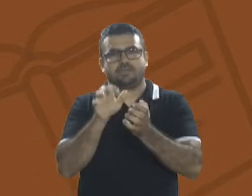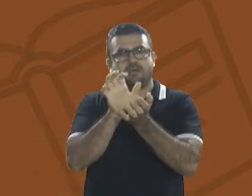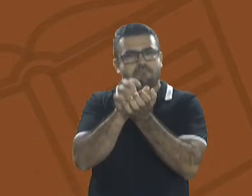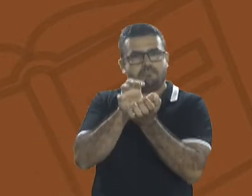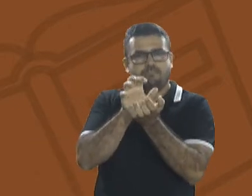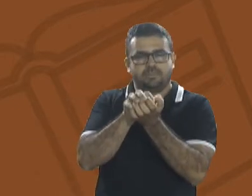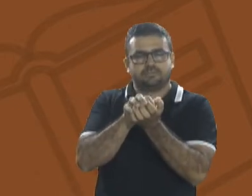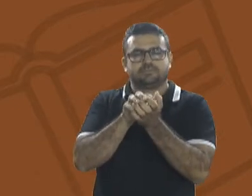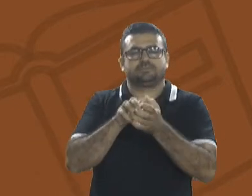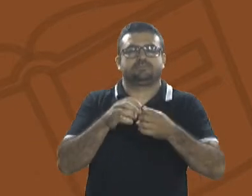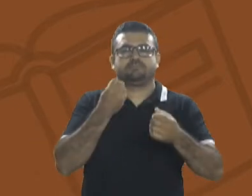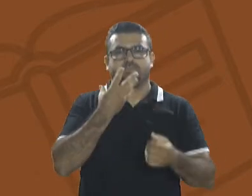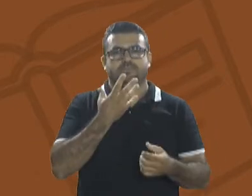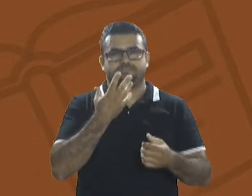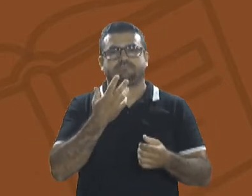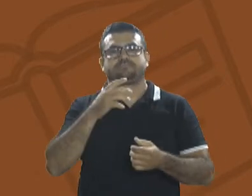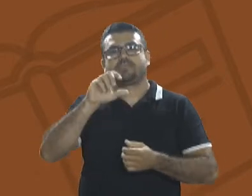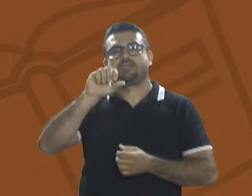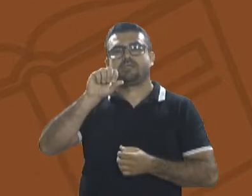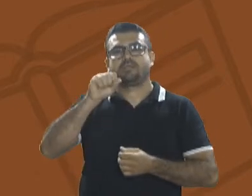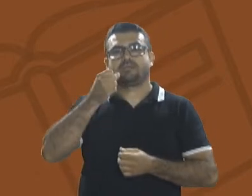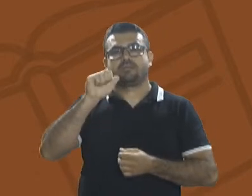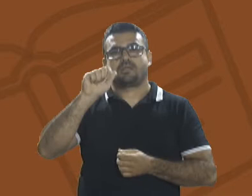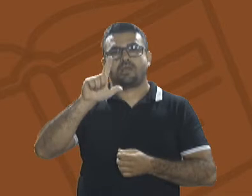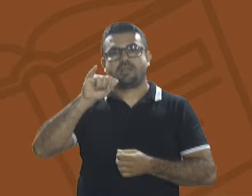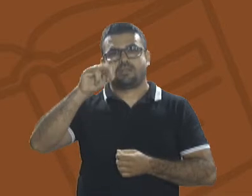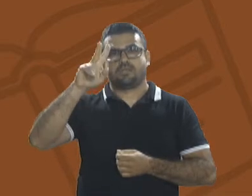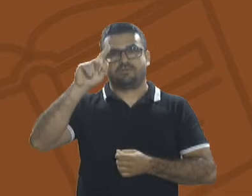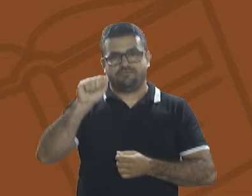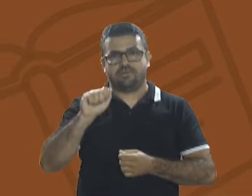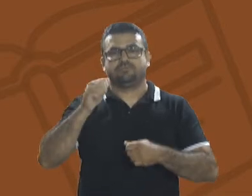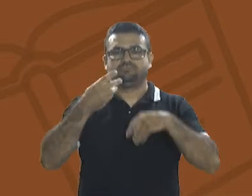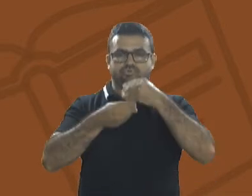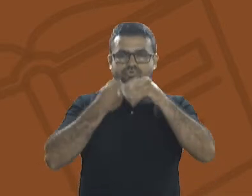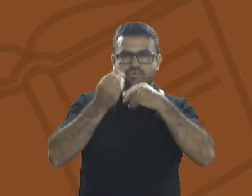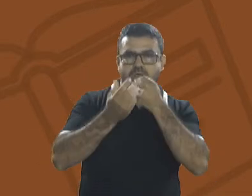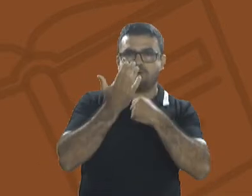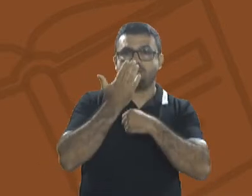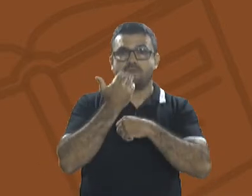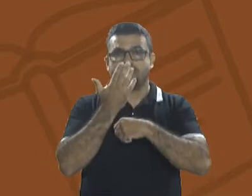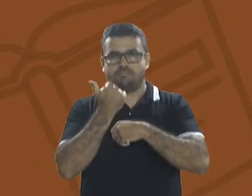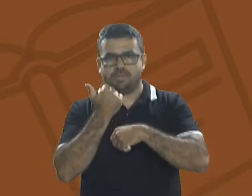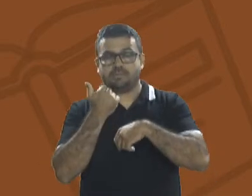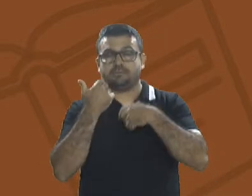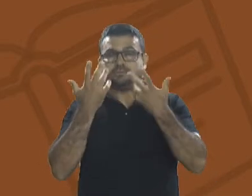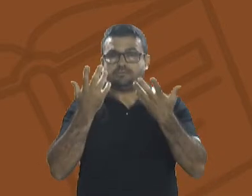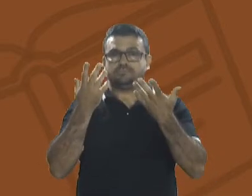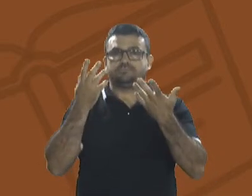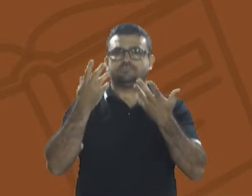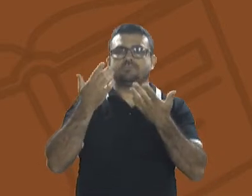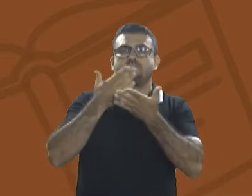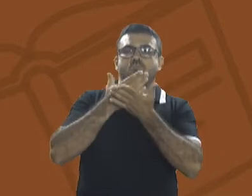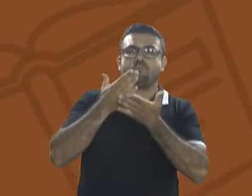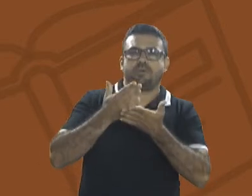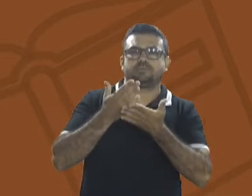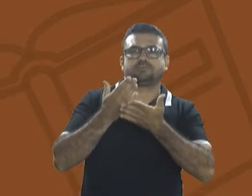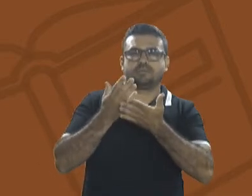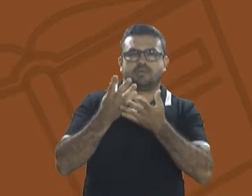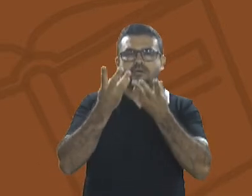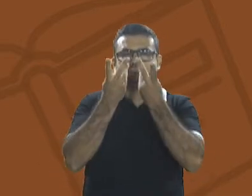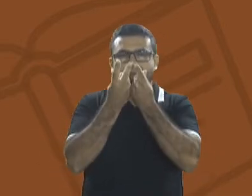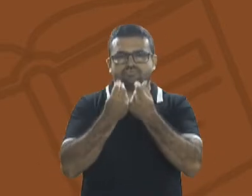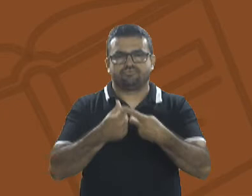e essa saliva vai ali se misturar com, né, o alimento e essa saliva já vai começar